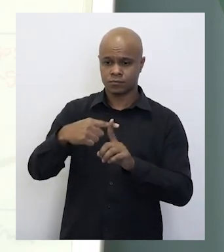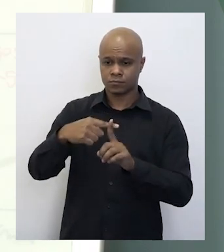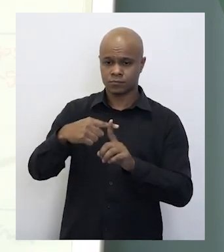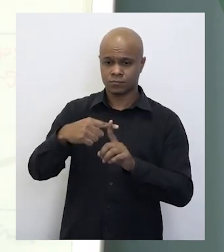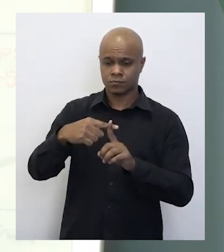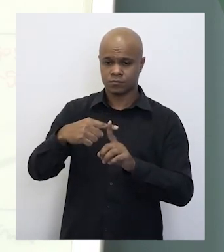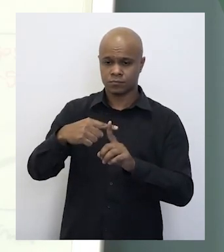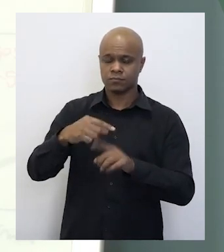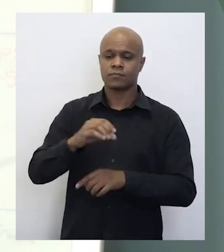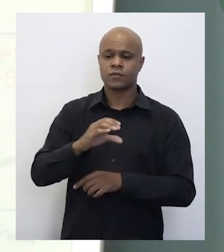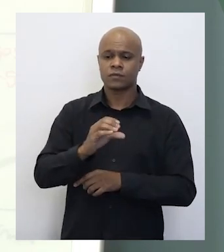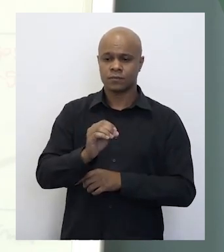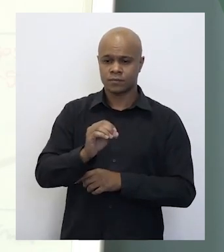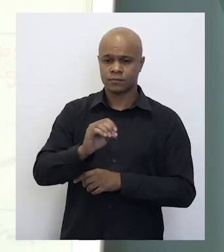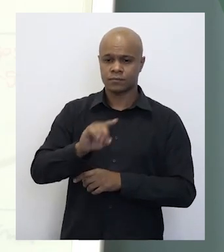0,00079.